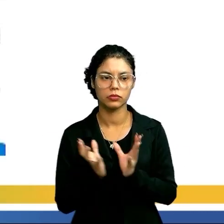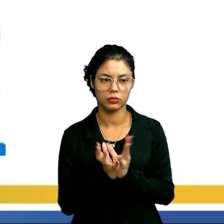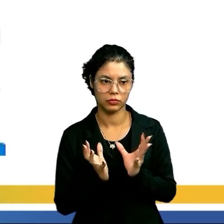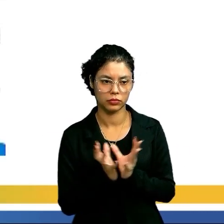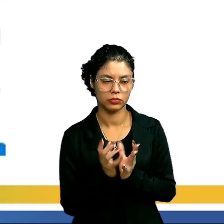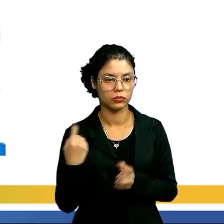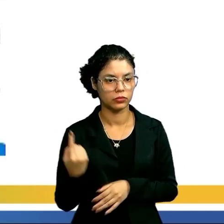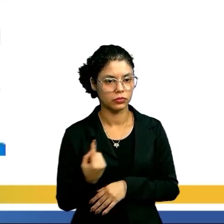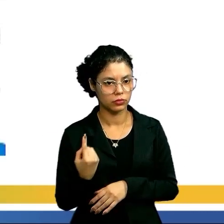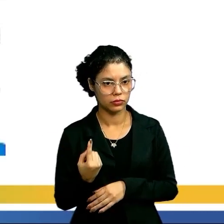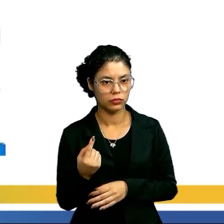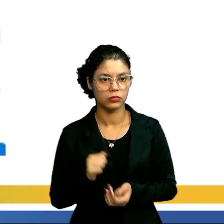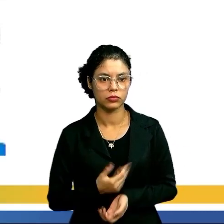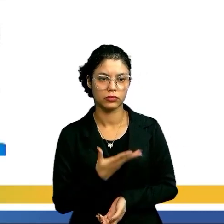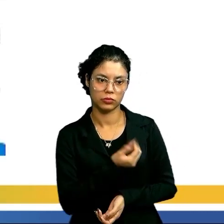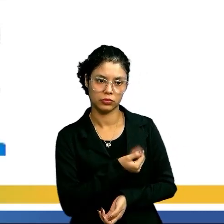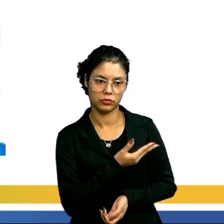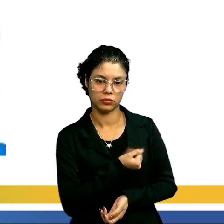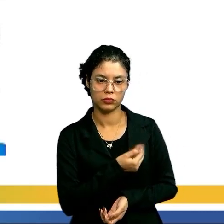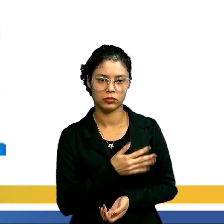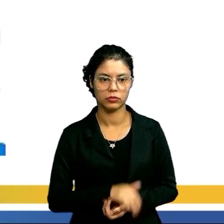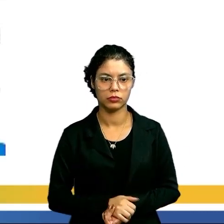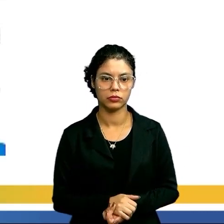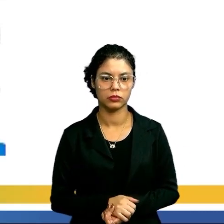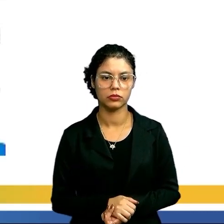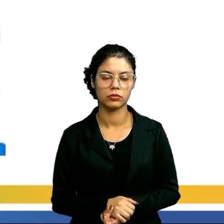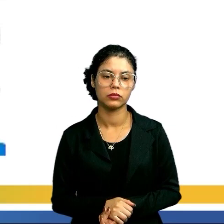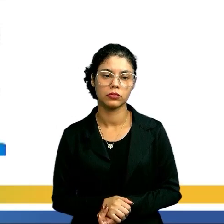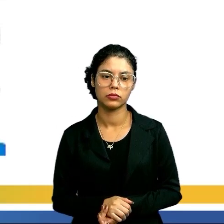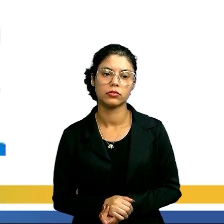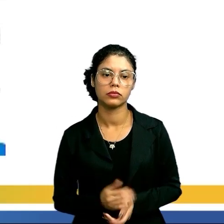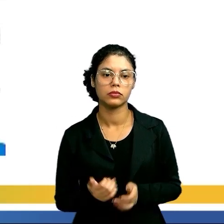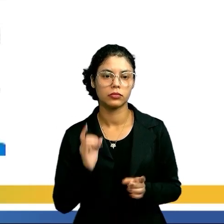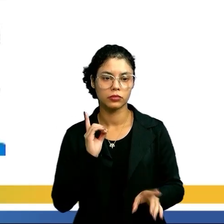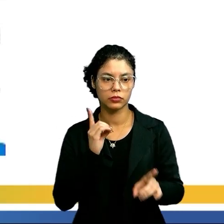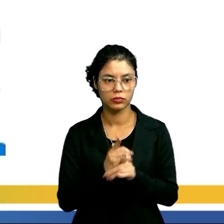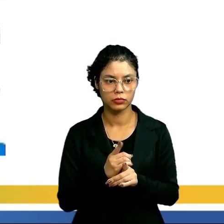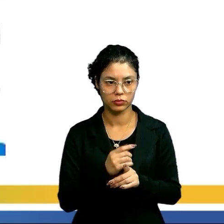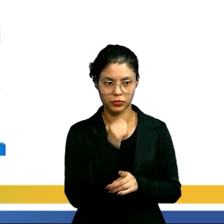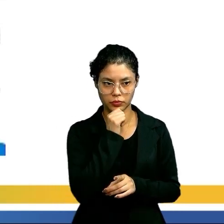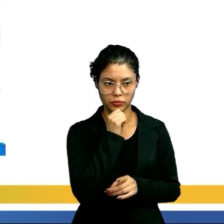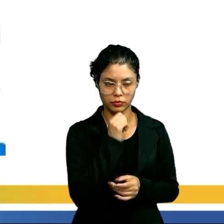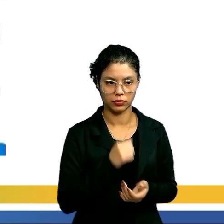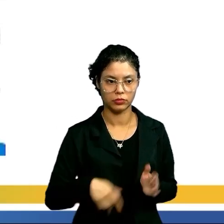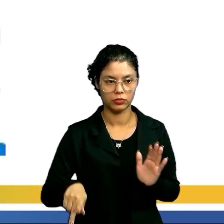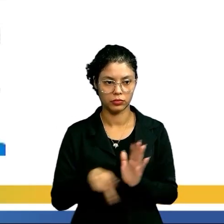é sujeito coletivo numericamente definido e nem